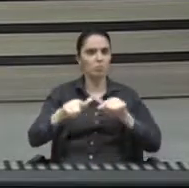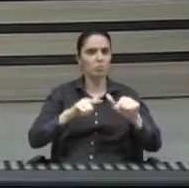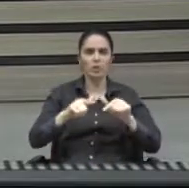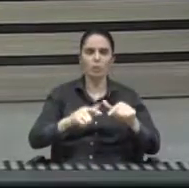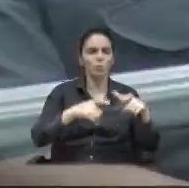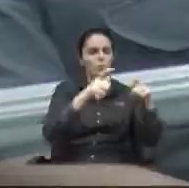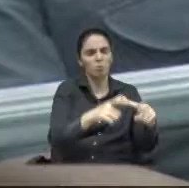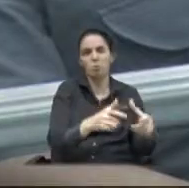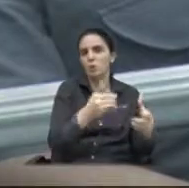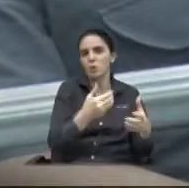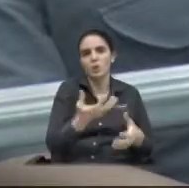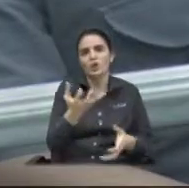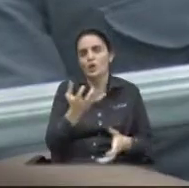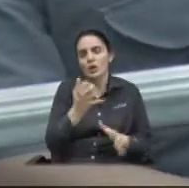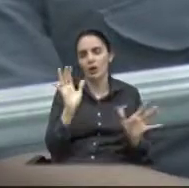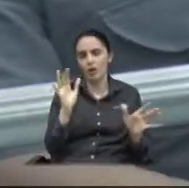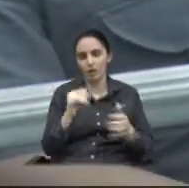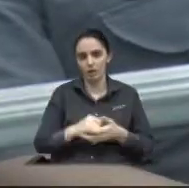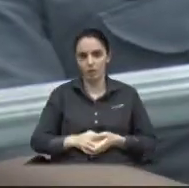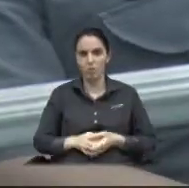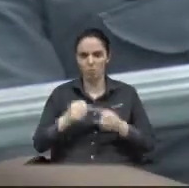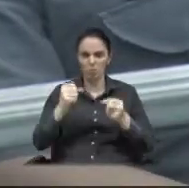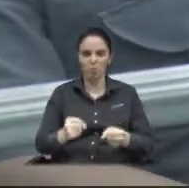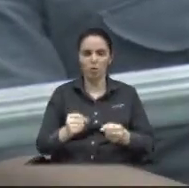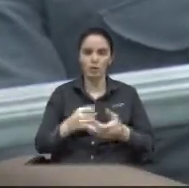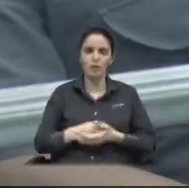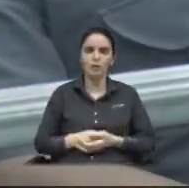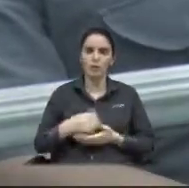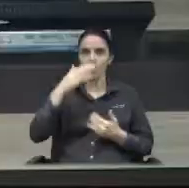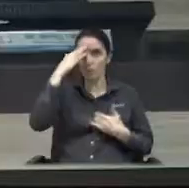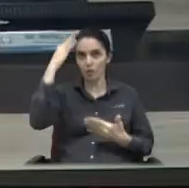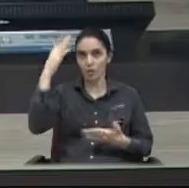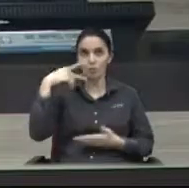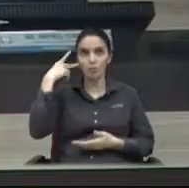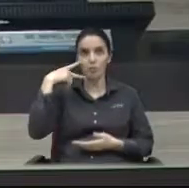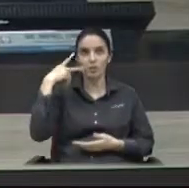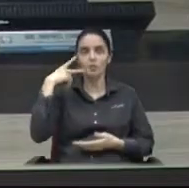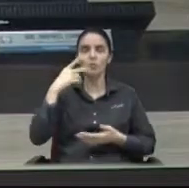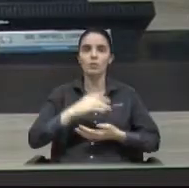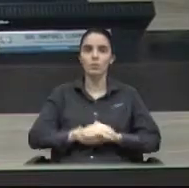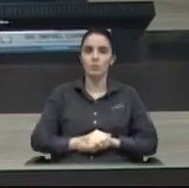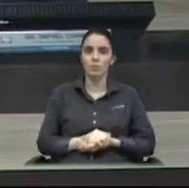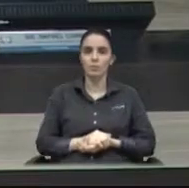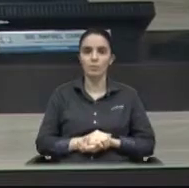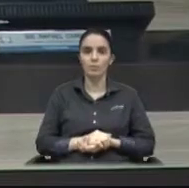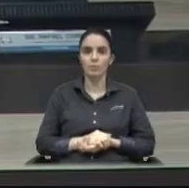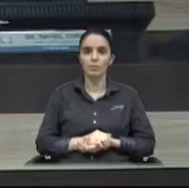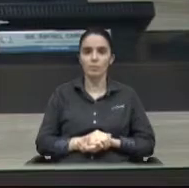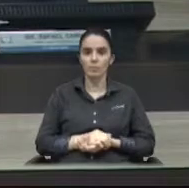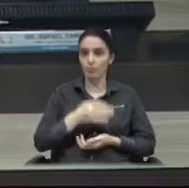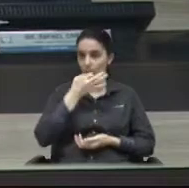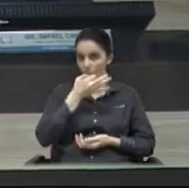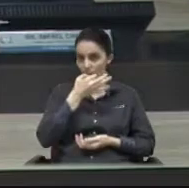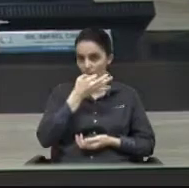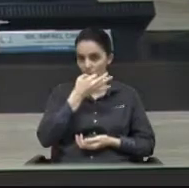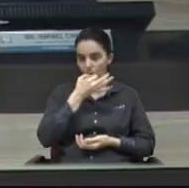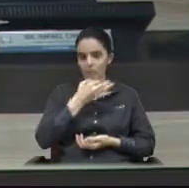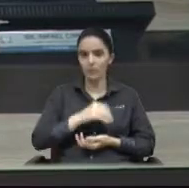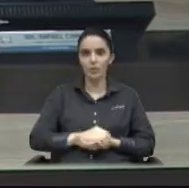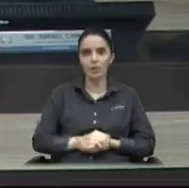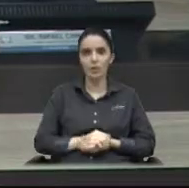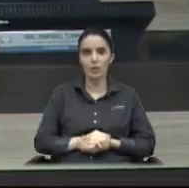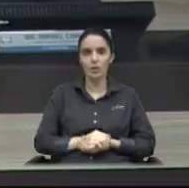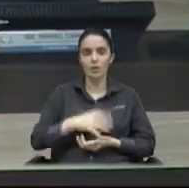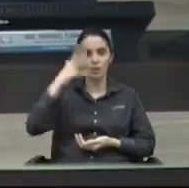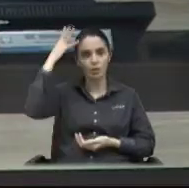para isso obrigado senhores vereadores outra discussão a palavra dura o